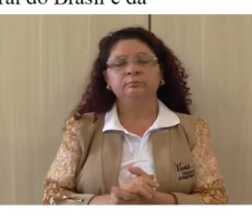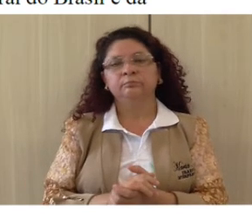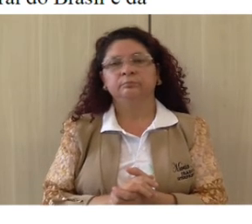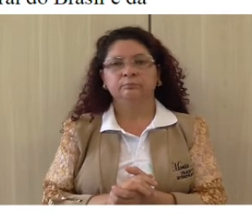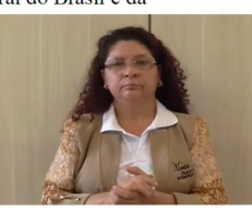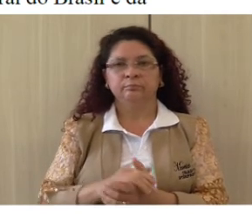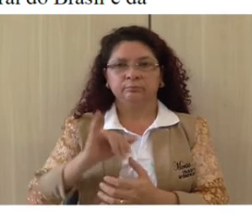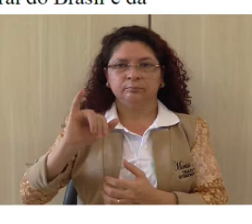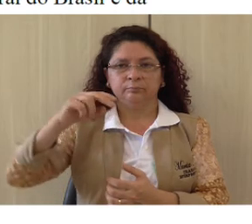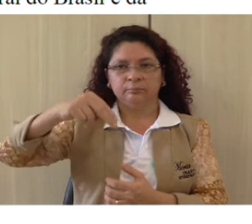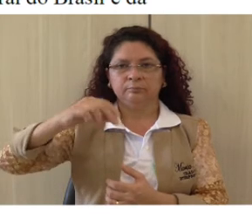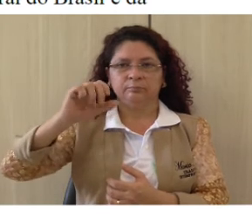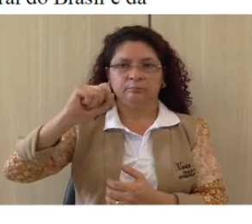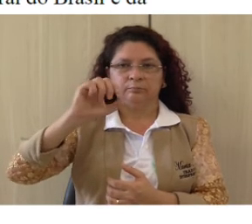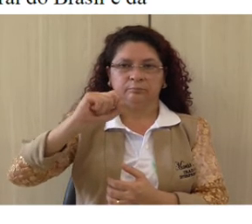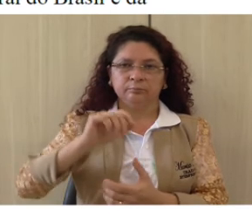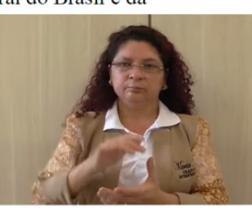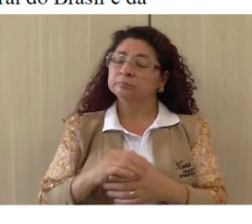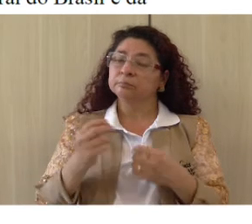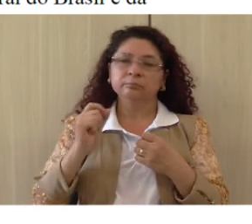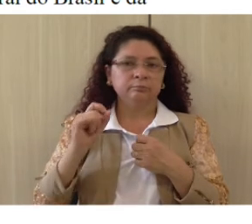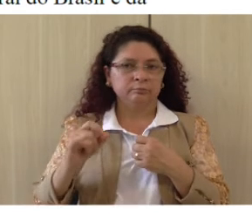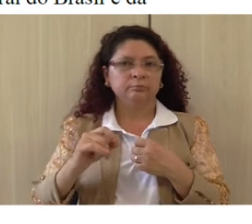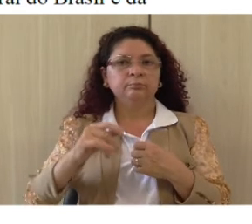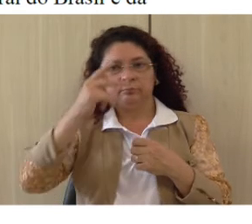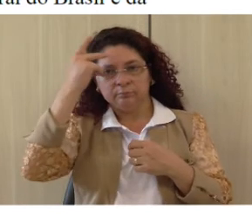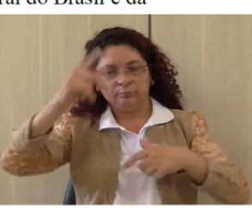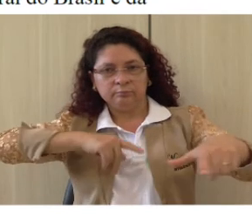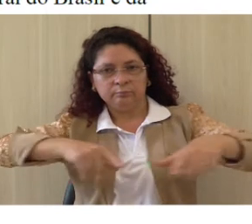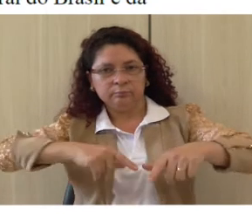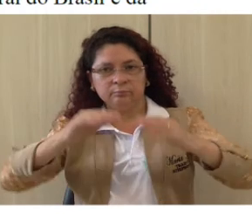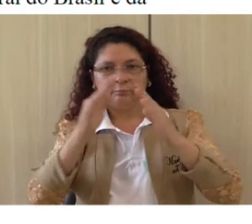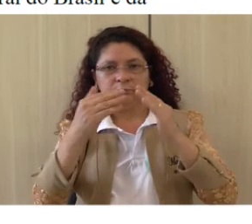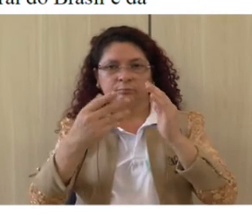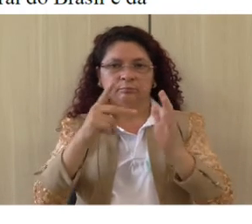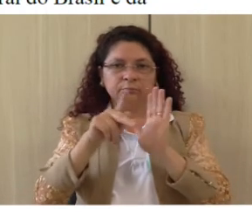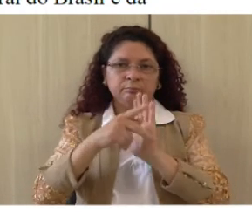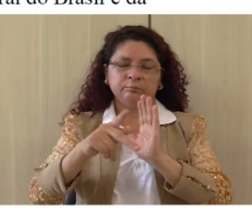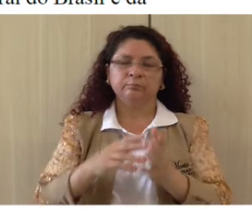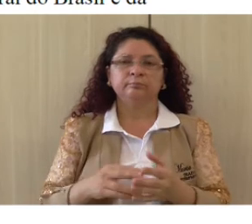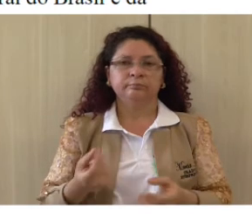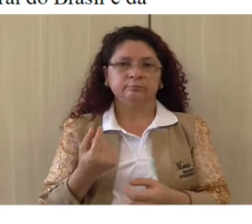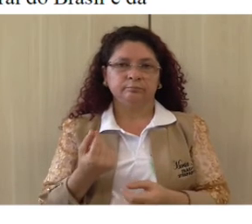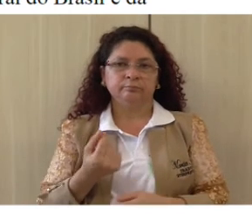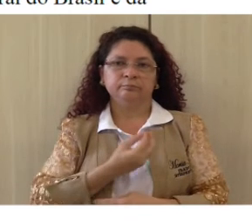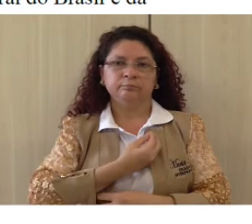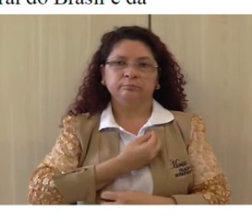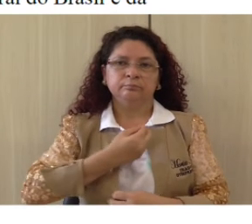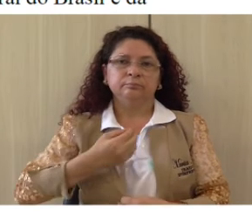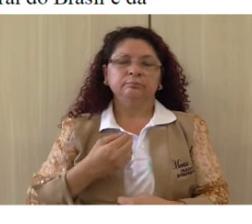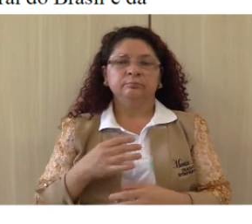INSS, com recolhimento em dia, no caso de empregada doméstica. E. Extrato atualizado da